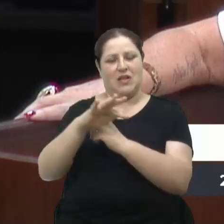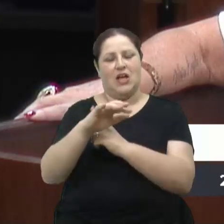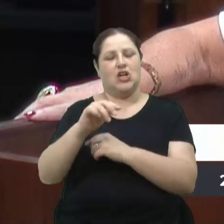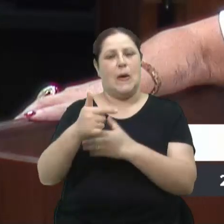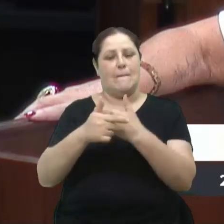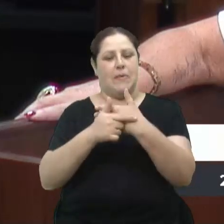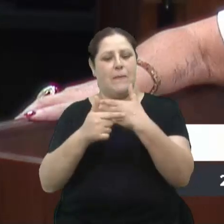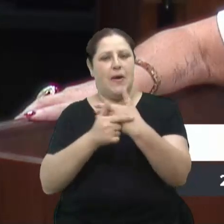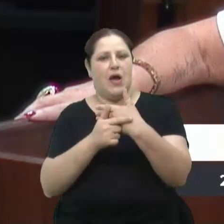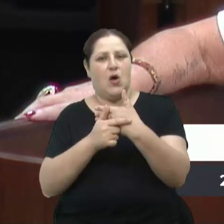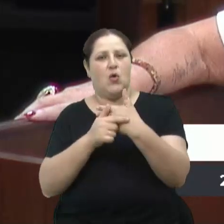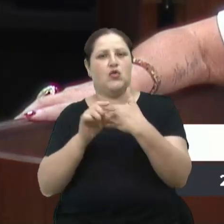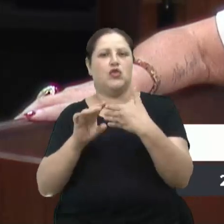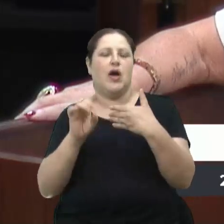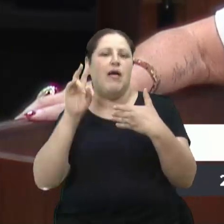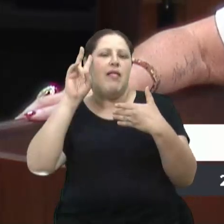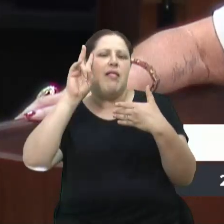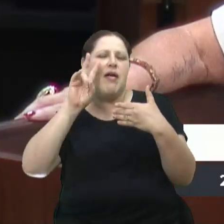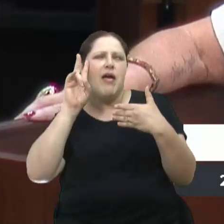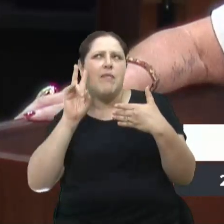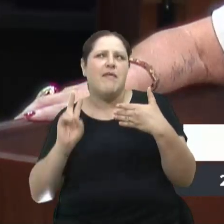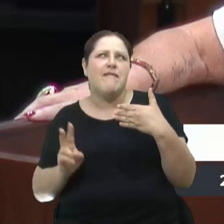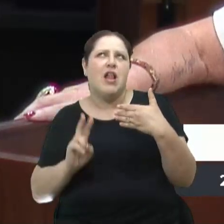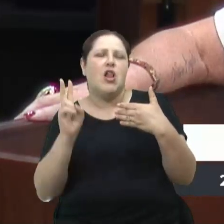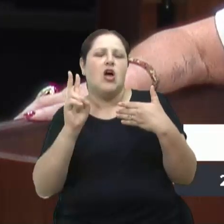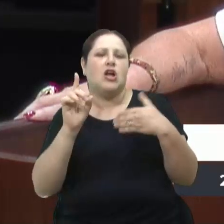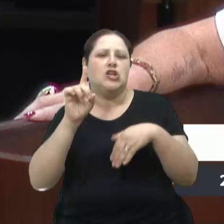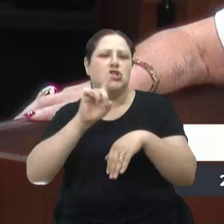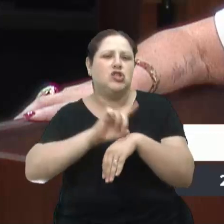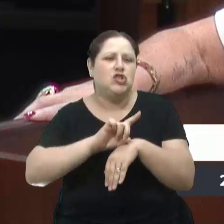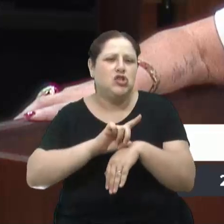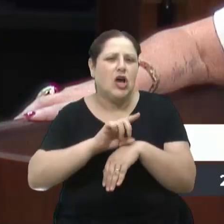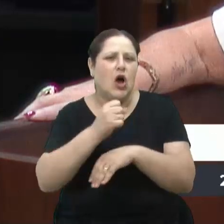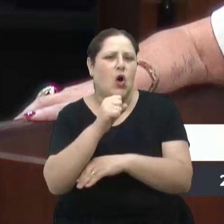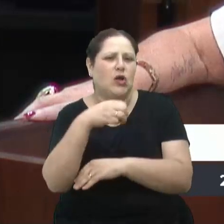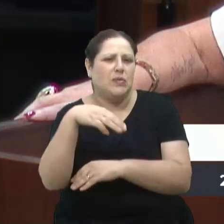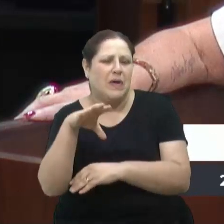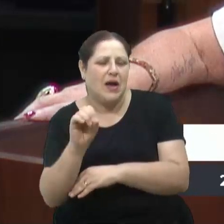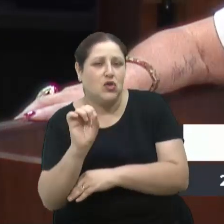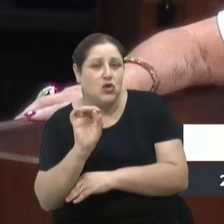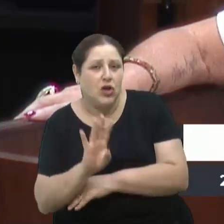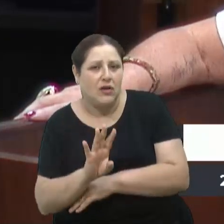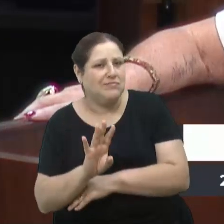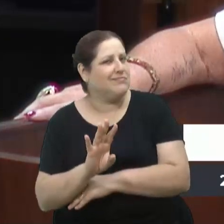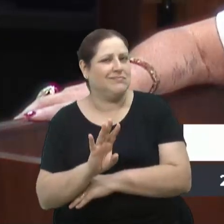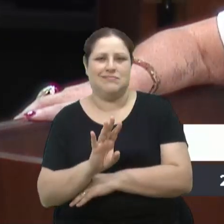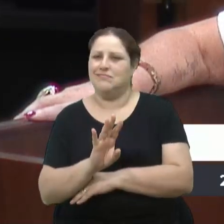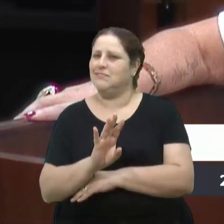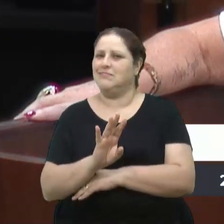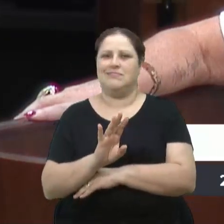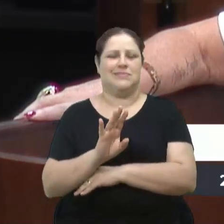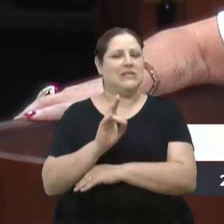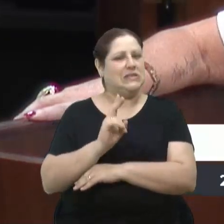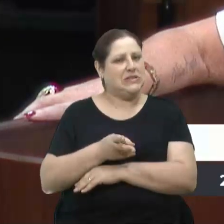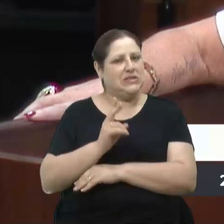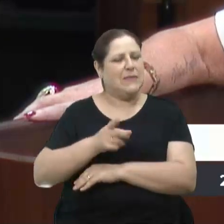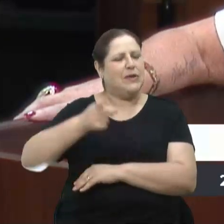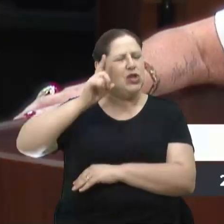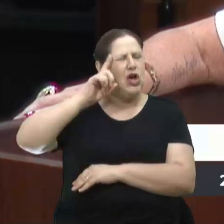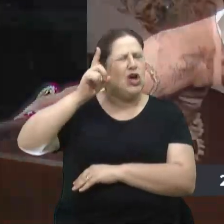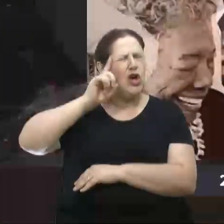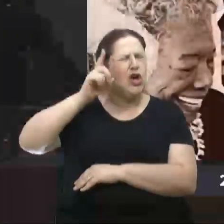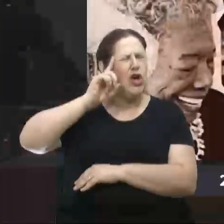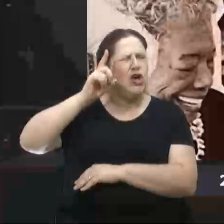ser só lembrado e valorizado nos dias 8 de março, mas em todos os dias das nossas